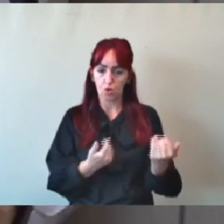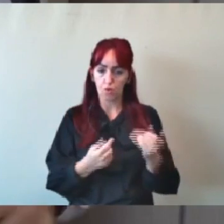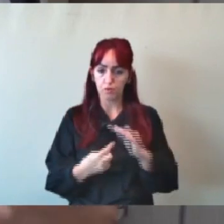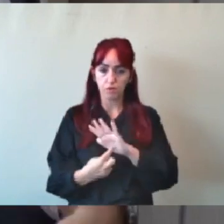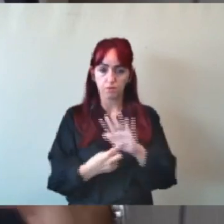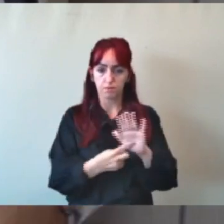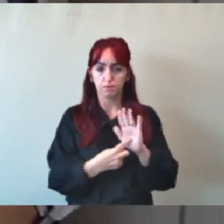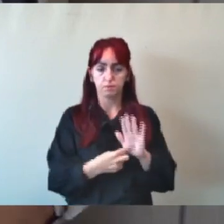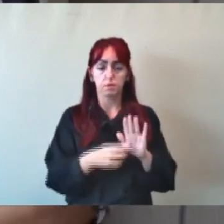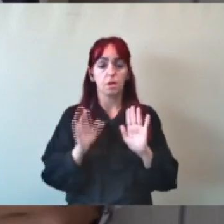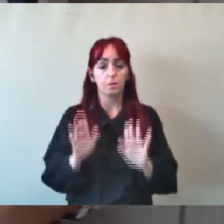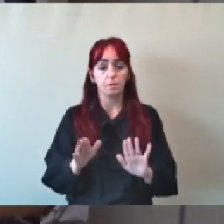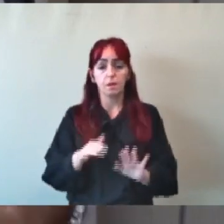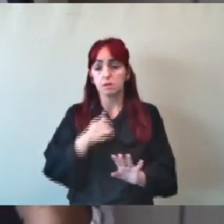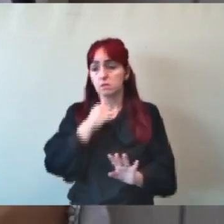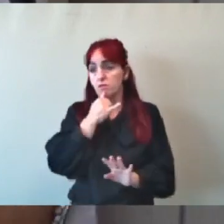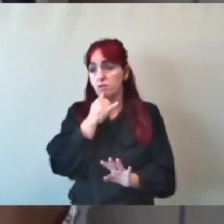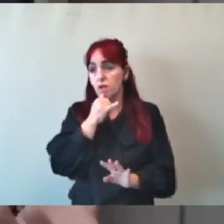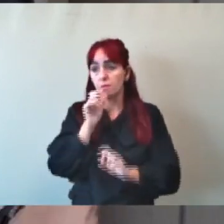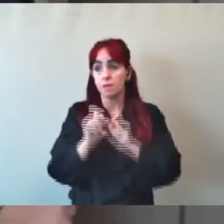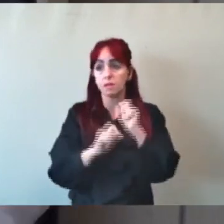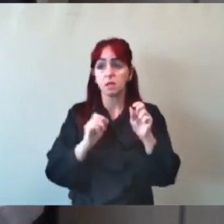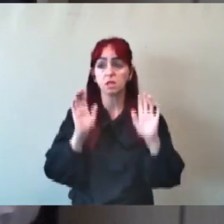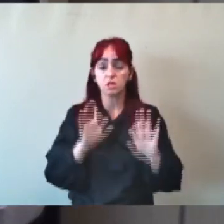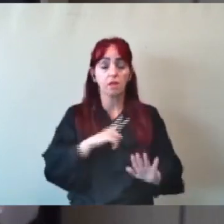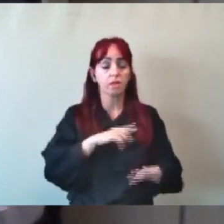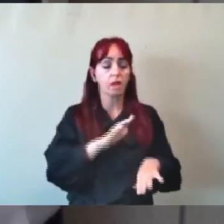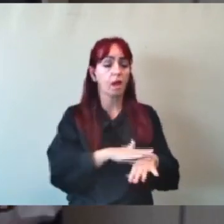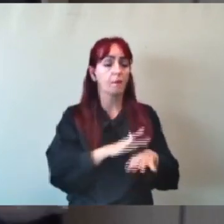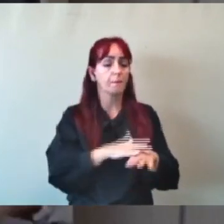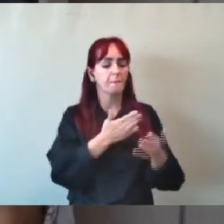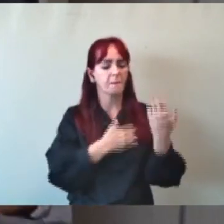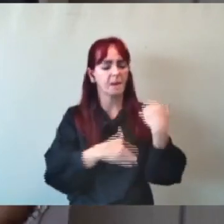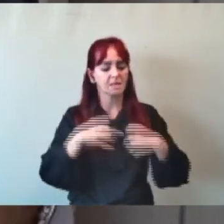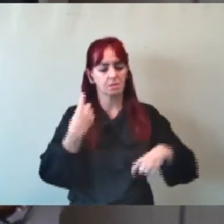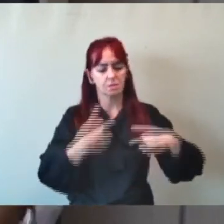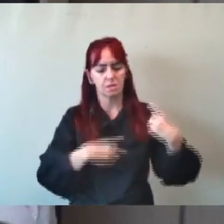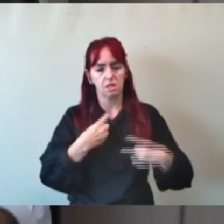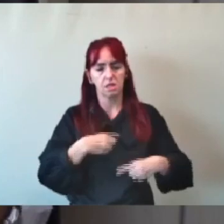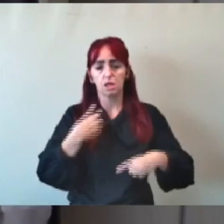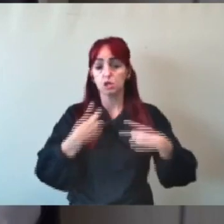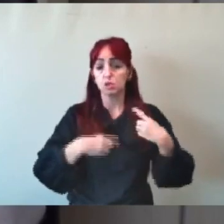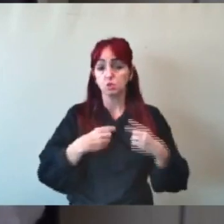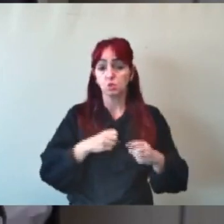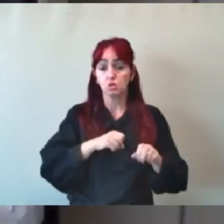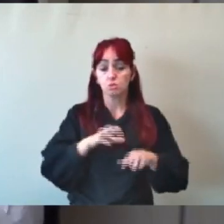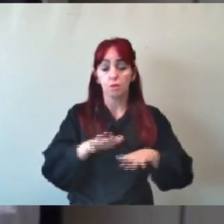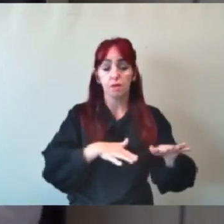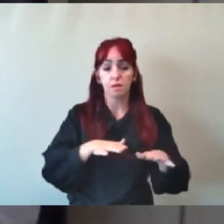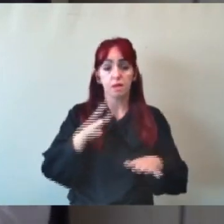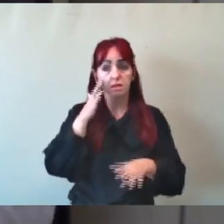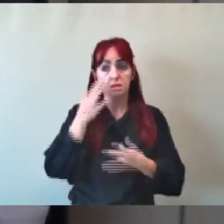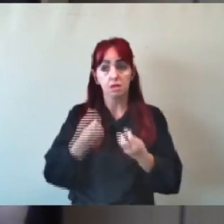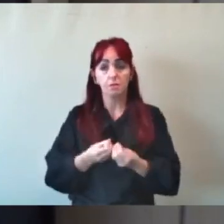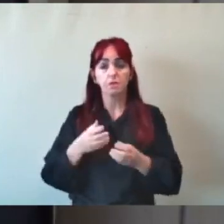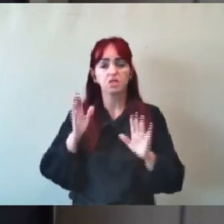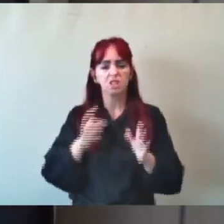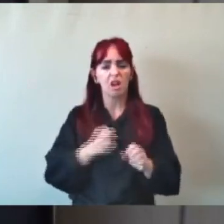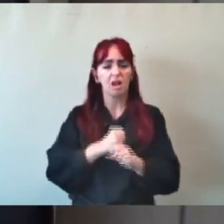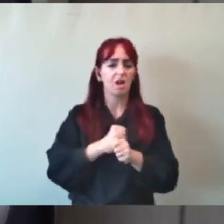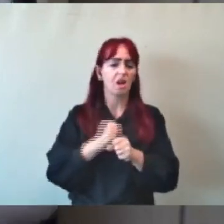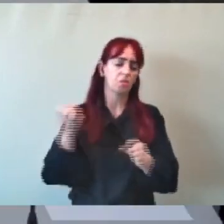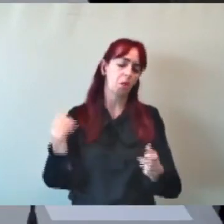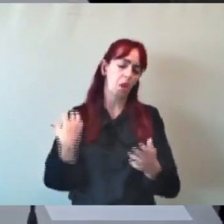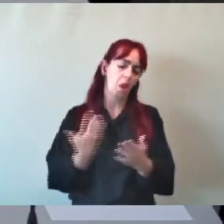infelizmente, quem já está há mais tempo na política e discute mobilidade há mais tempo sabe quantos anos já se fala disso. Por que não pôr para funcionar?